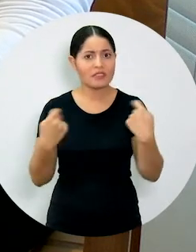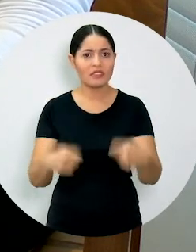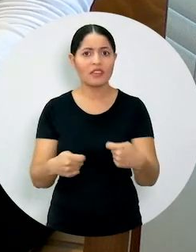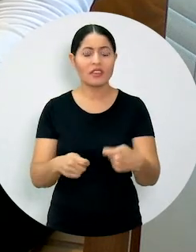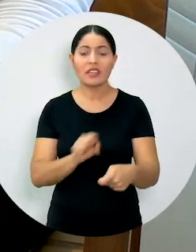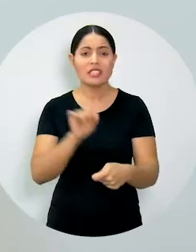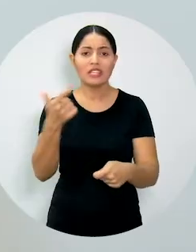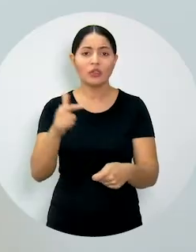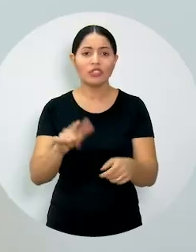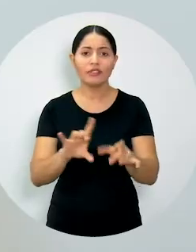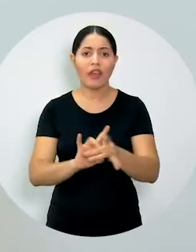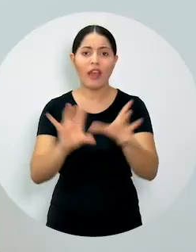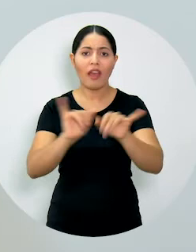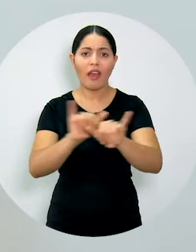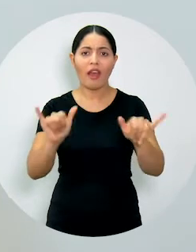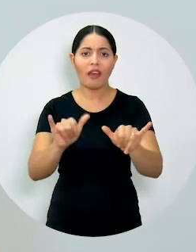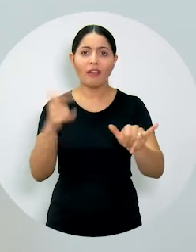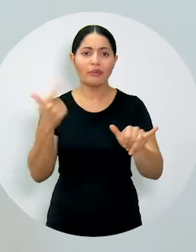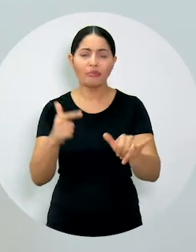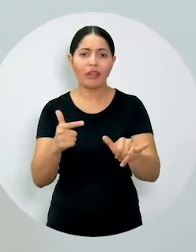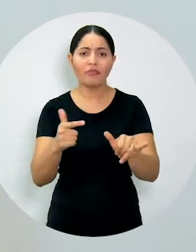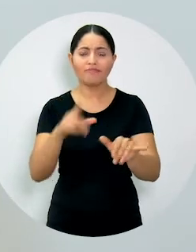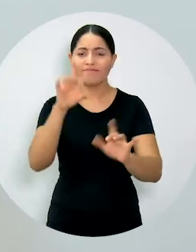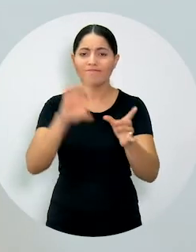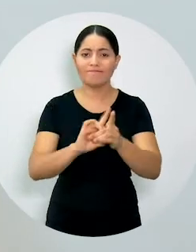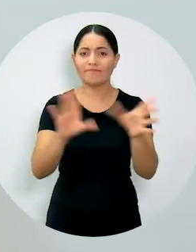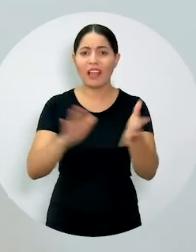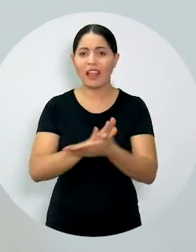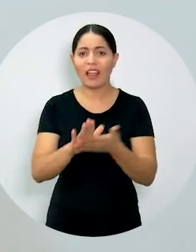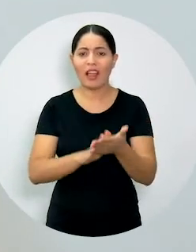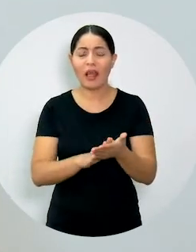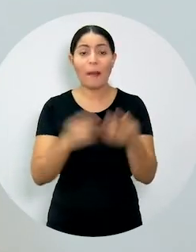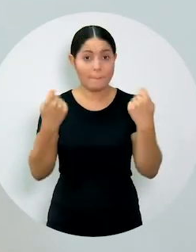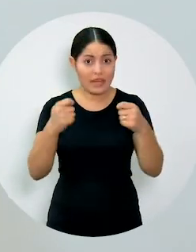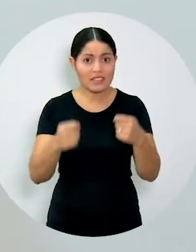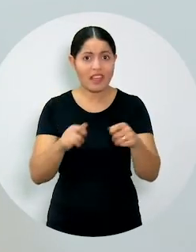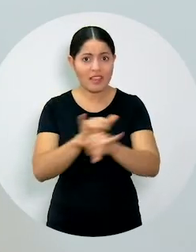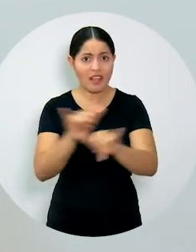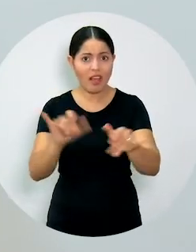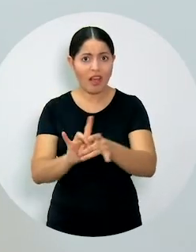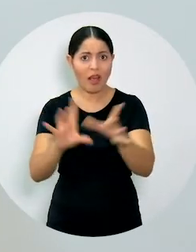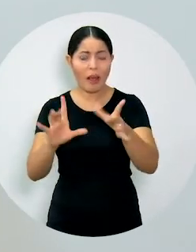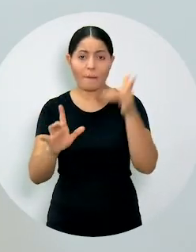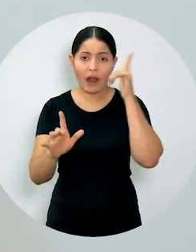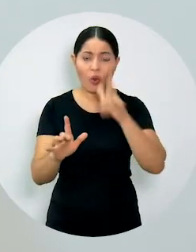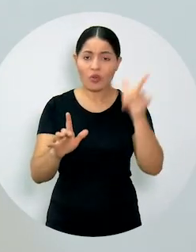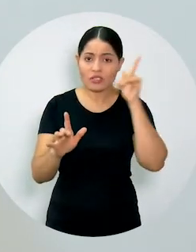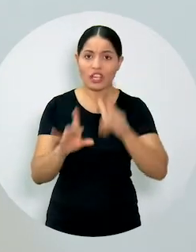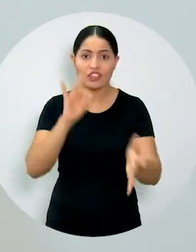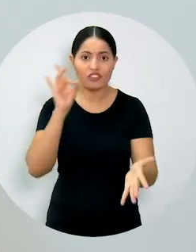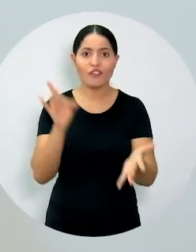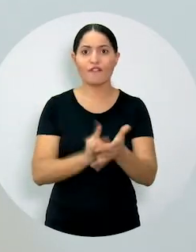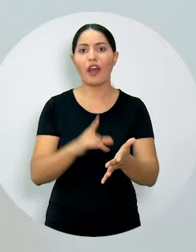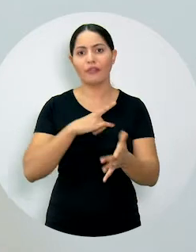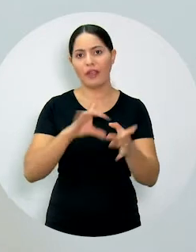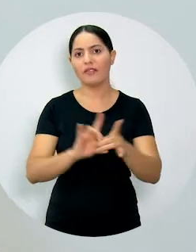absolutamente necessária, sem a qual não existe democracia, é uma condição sine qua non. Onde não existe liberdade de imprensa, não